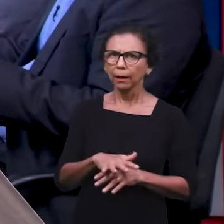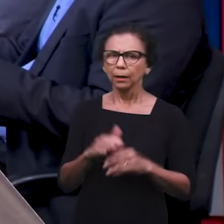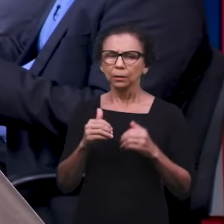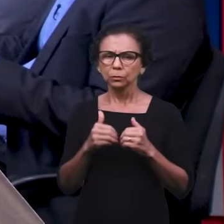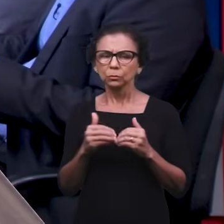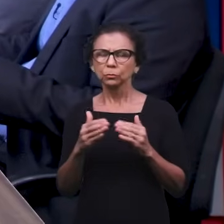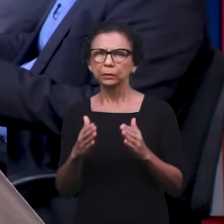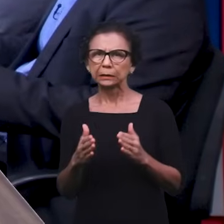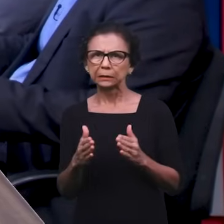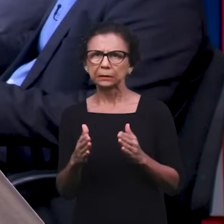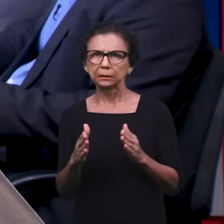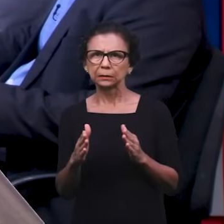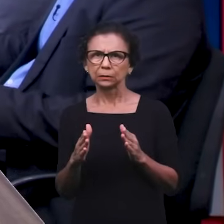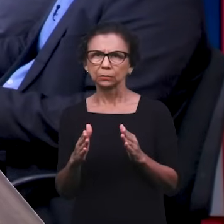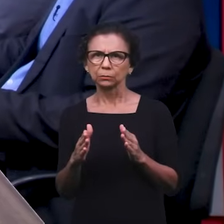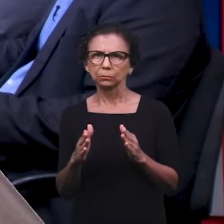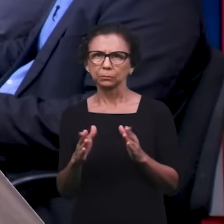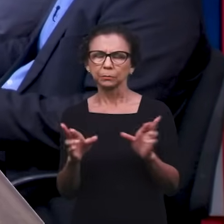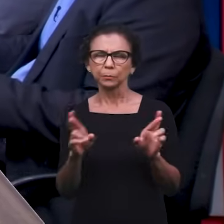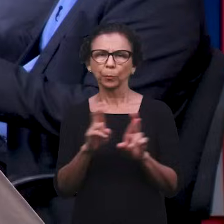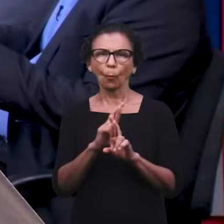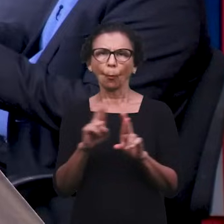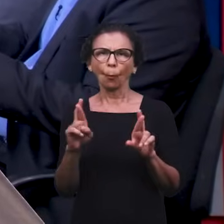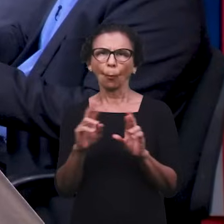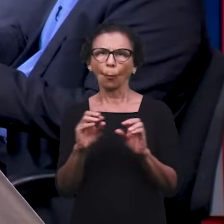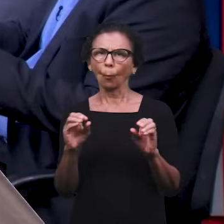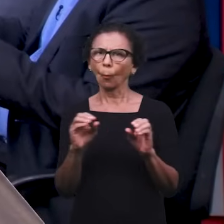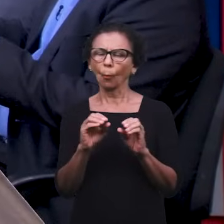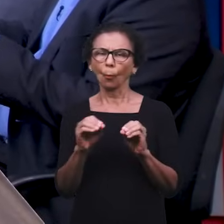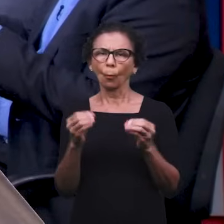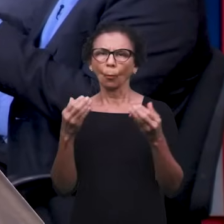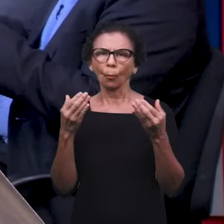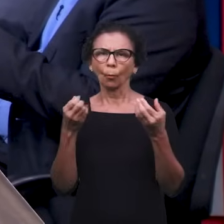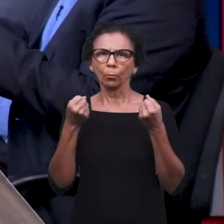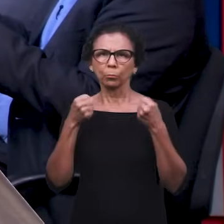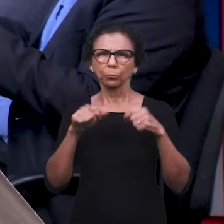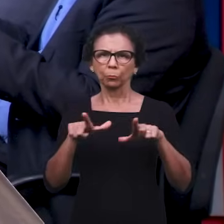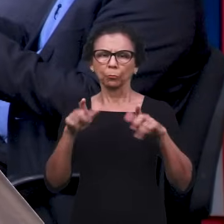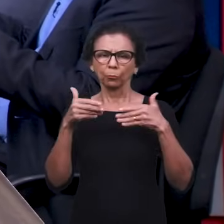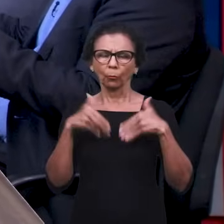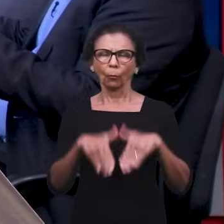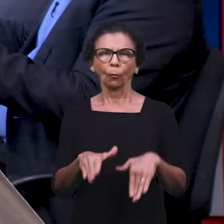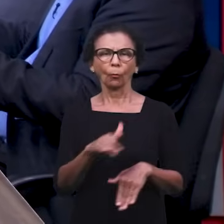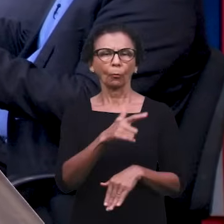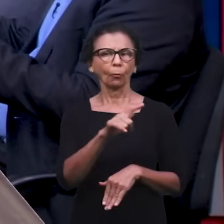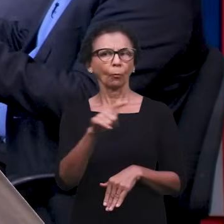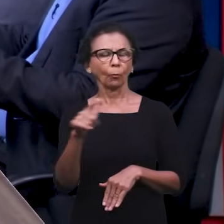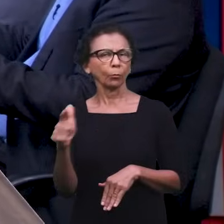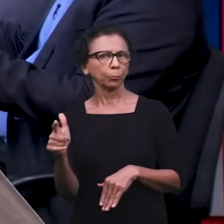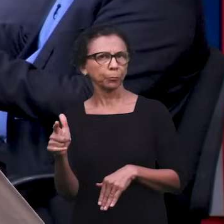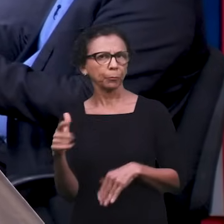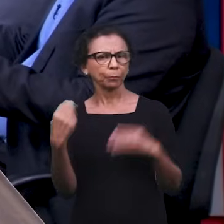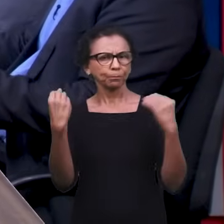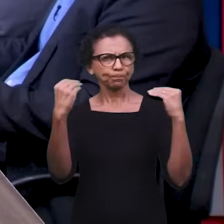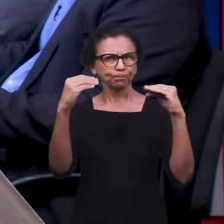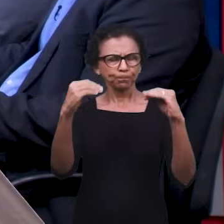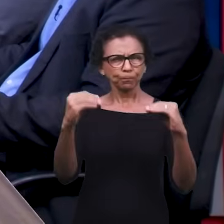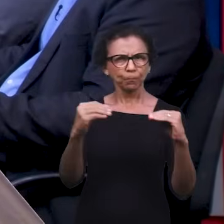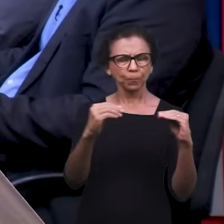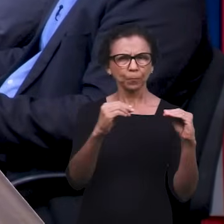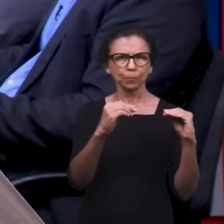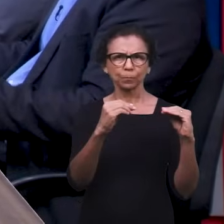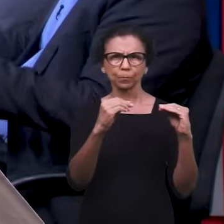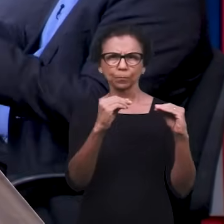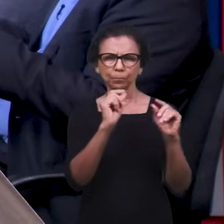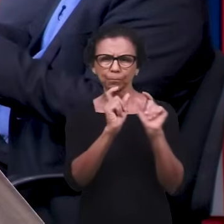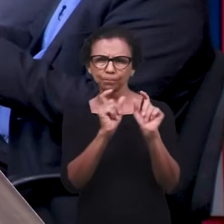interage nessa linguagem natural. Você faz uma pesquisa colocando aqueles termos que definem mais aquilo que você está